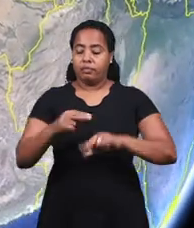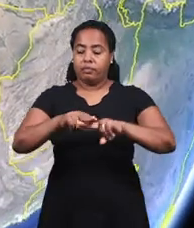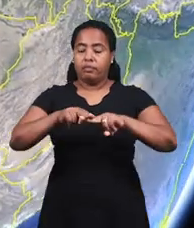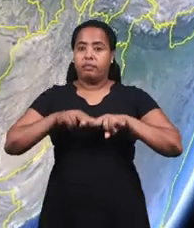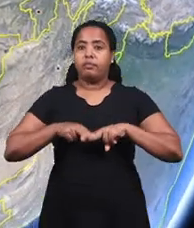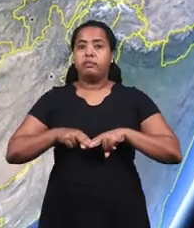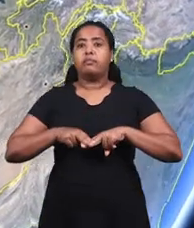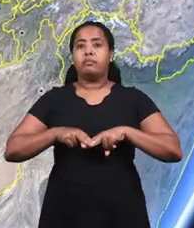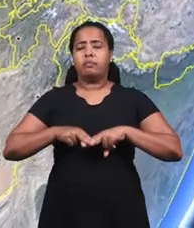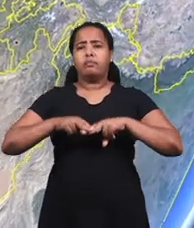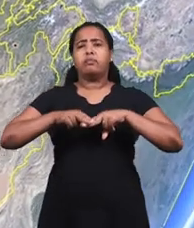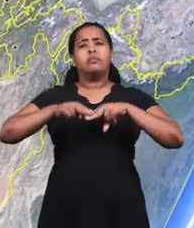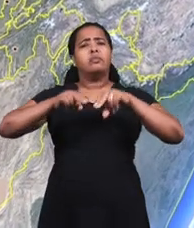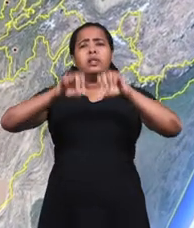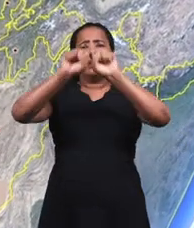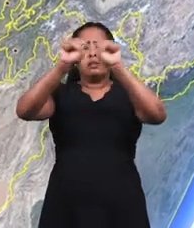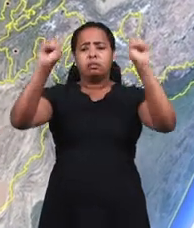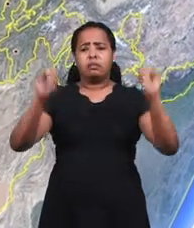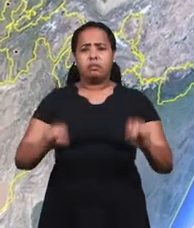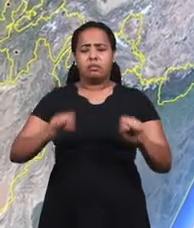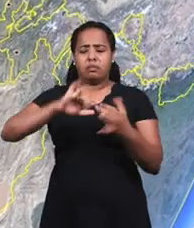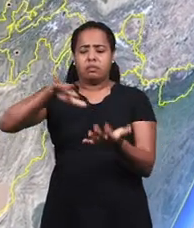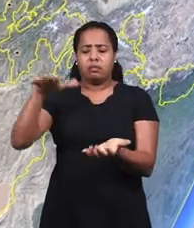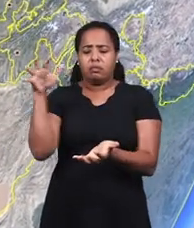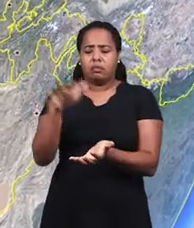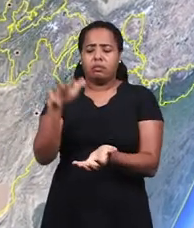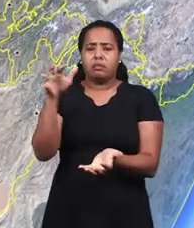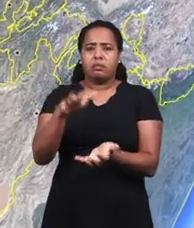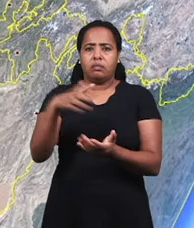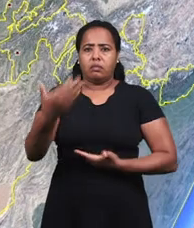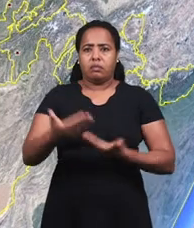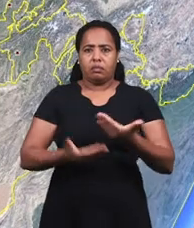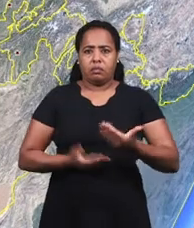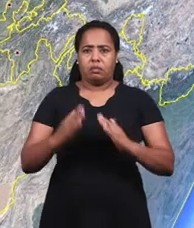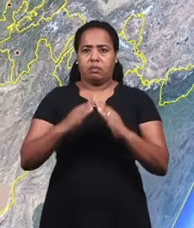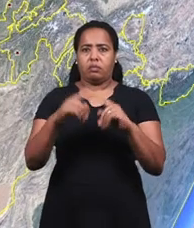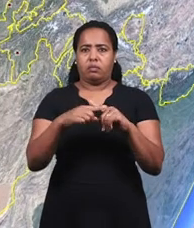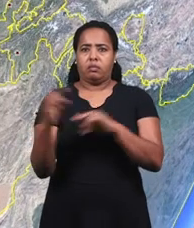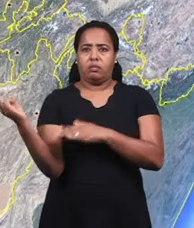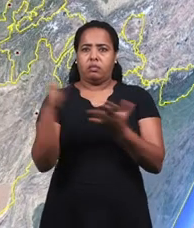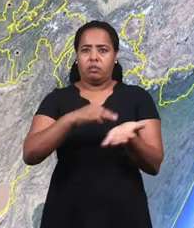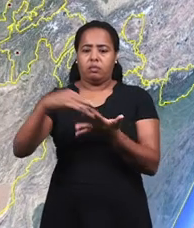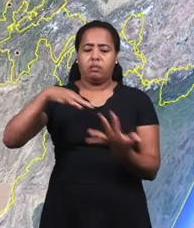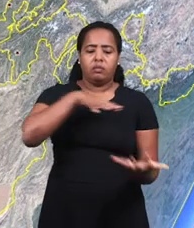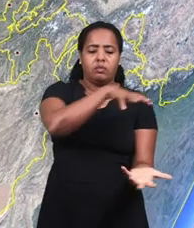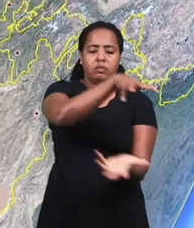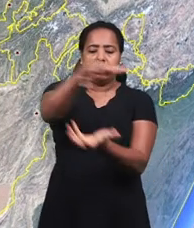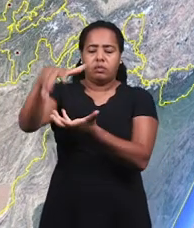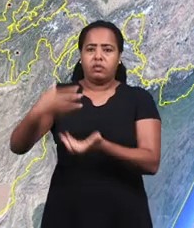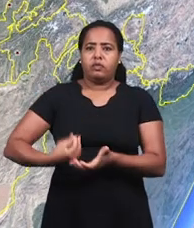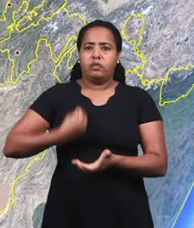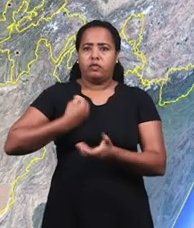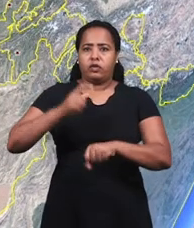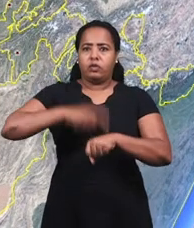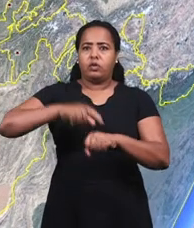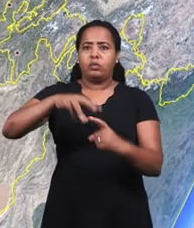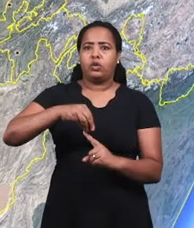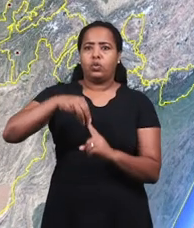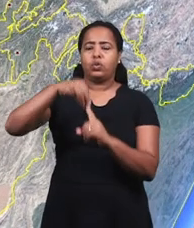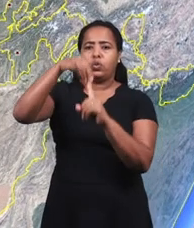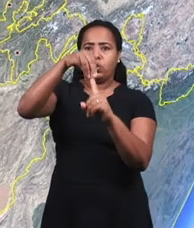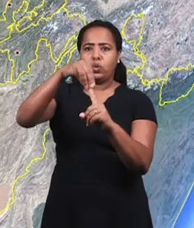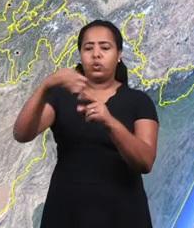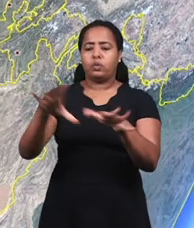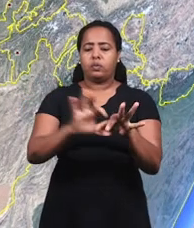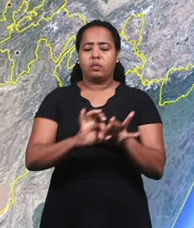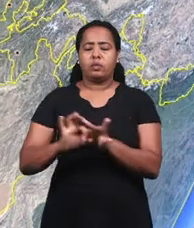Através do sistema de transmissão, os membros da Igreja Cristã Maranata de todo o planeta vivem um momento de unidade